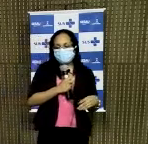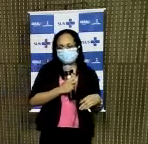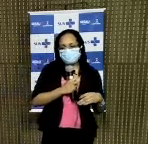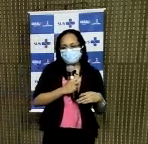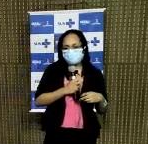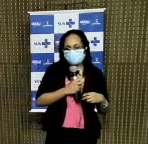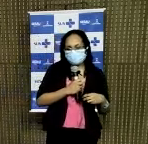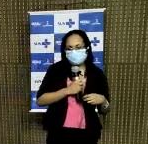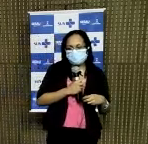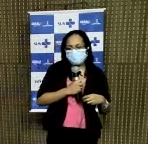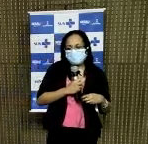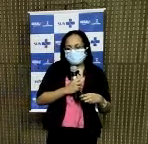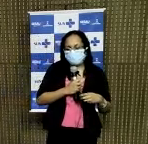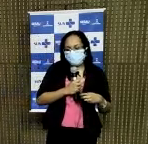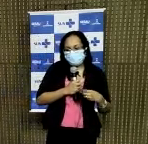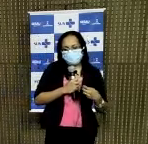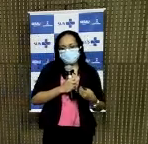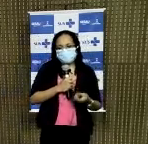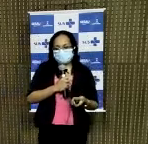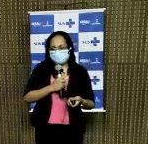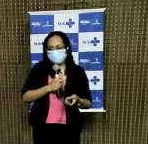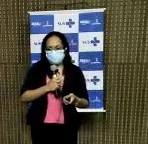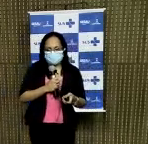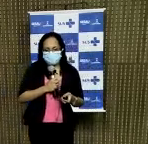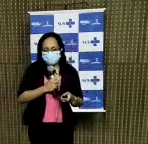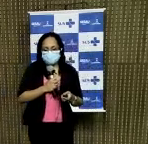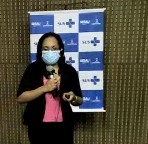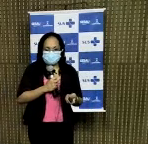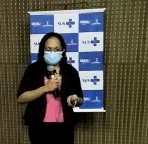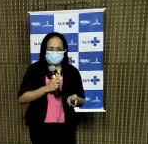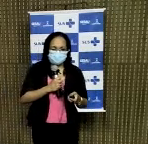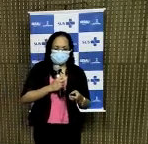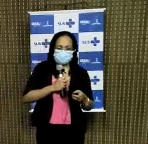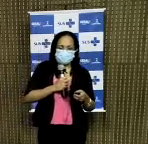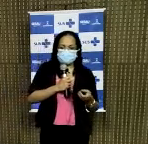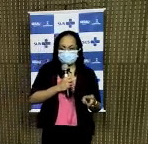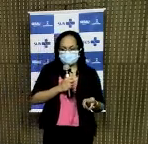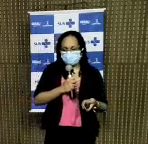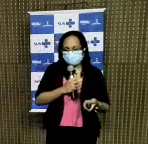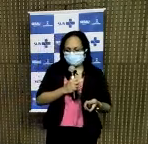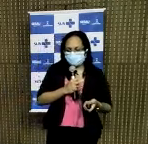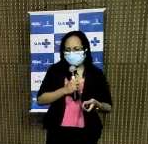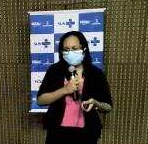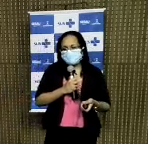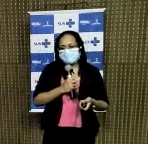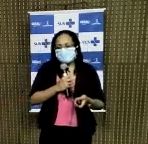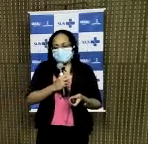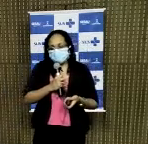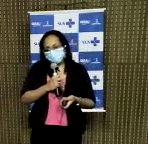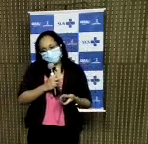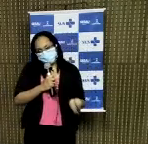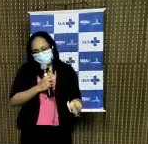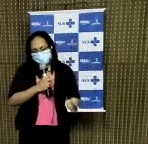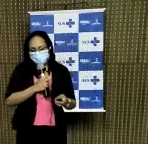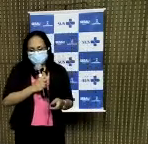uma elevação no número. A consulta de puerpério, nós tivemos 61% das nossas puérperas sendo atendidas